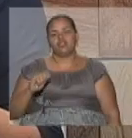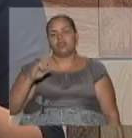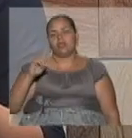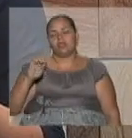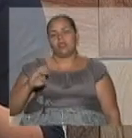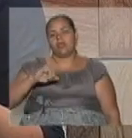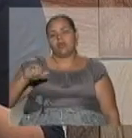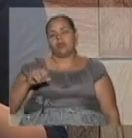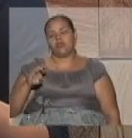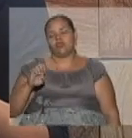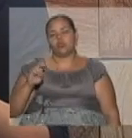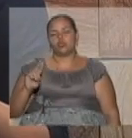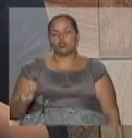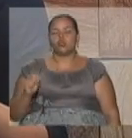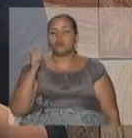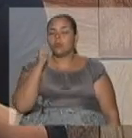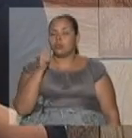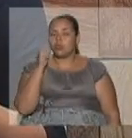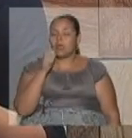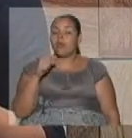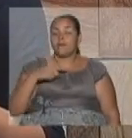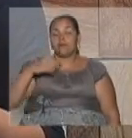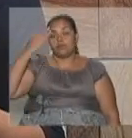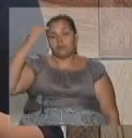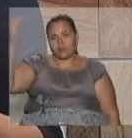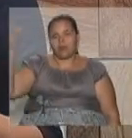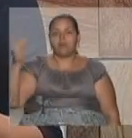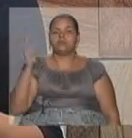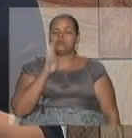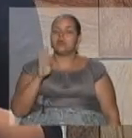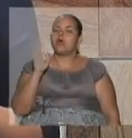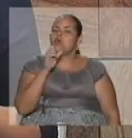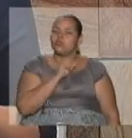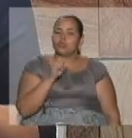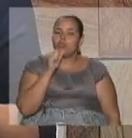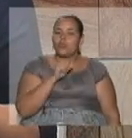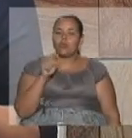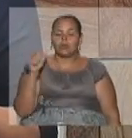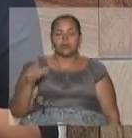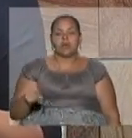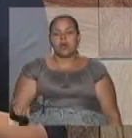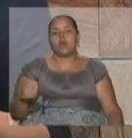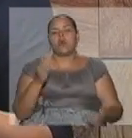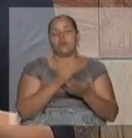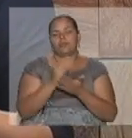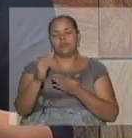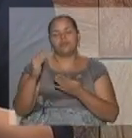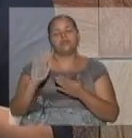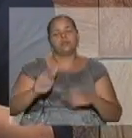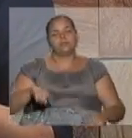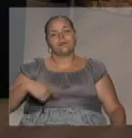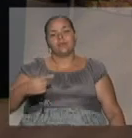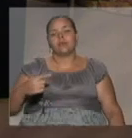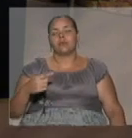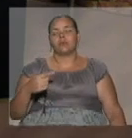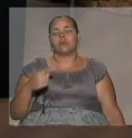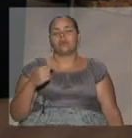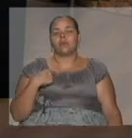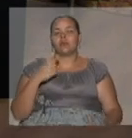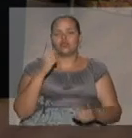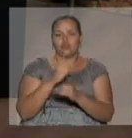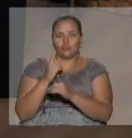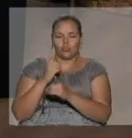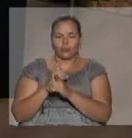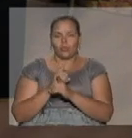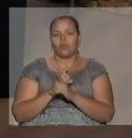mulher também que fez um sucesso bacana, já idosa, começou bem tarde, descoberta